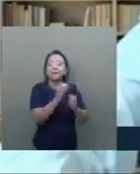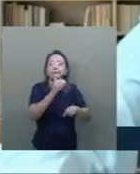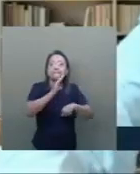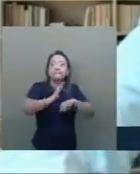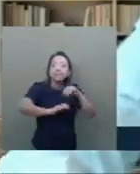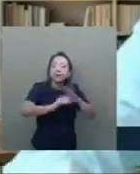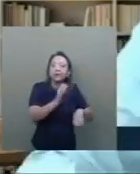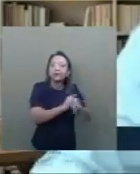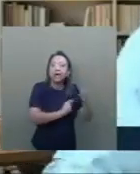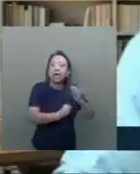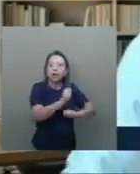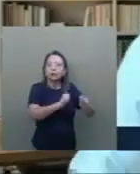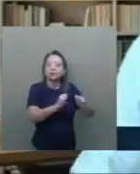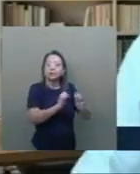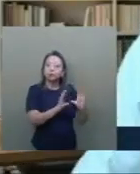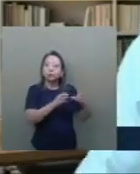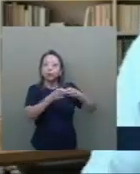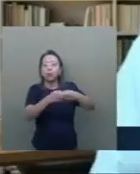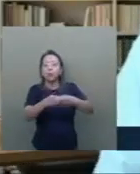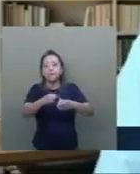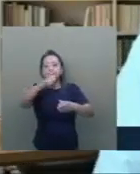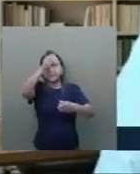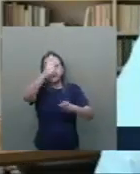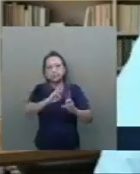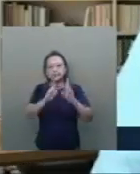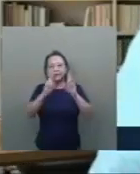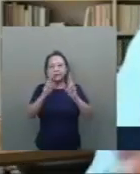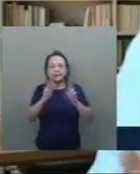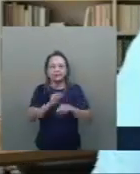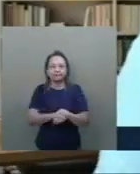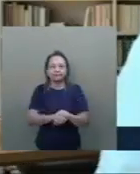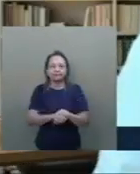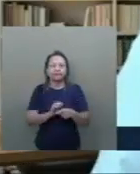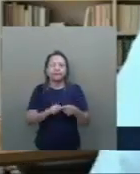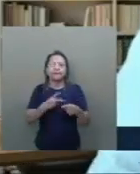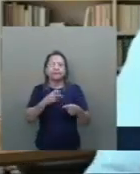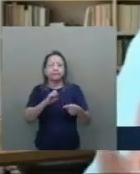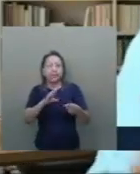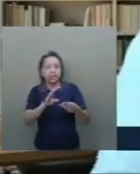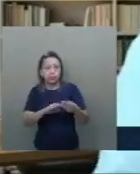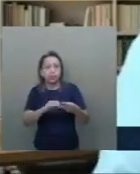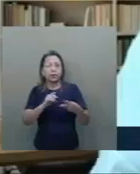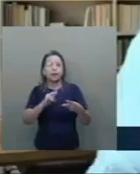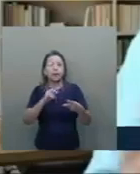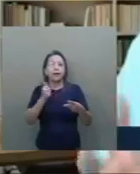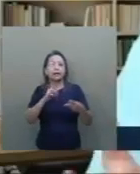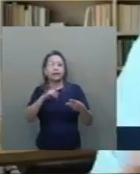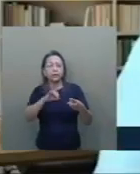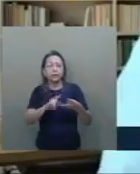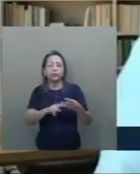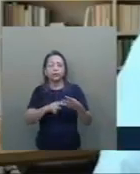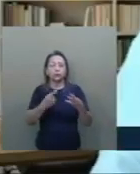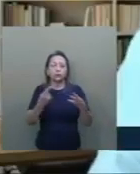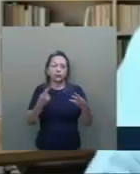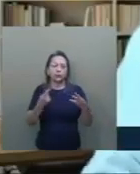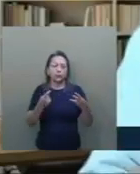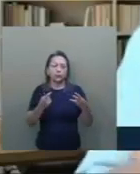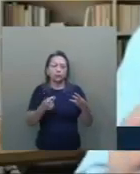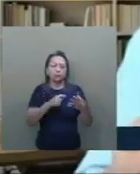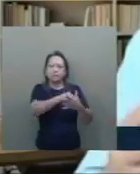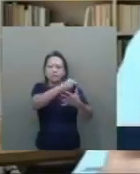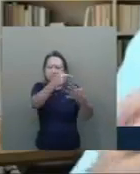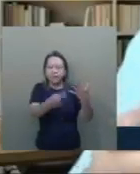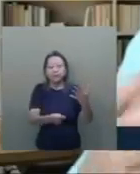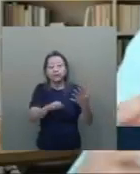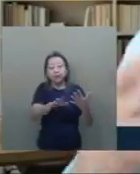na Frente Brasil da Esperança, Demar Baixa, Pedro Malan, Armínio Fraga, Pércio Aguido. Economia